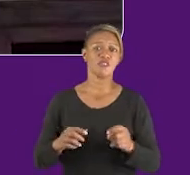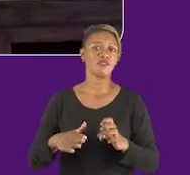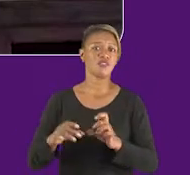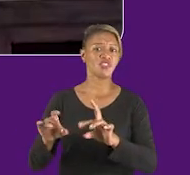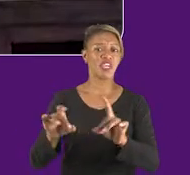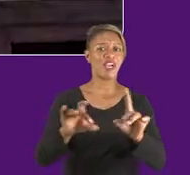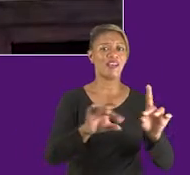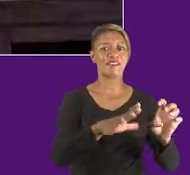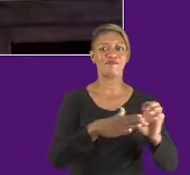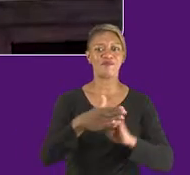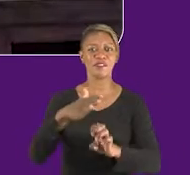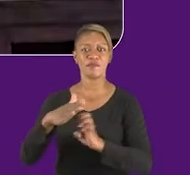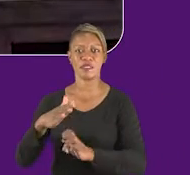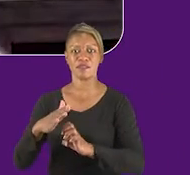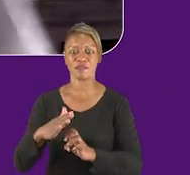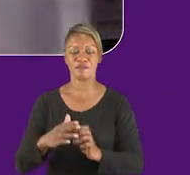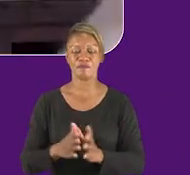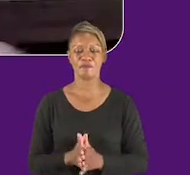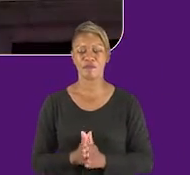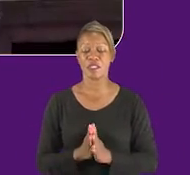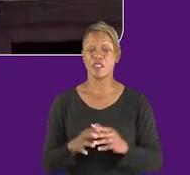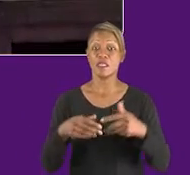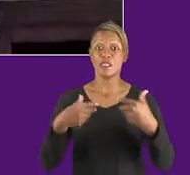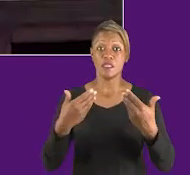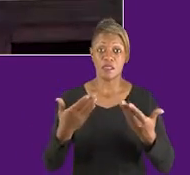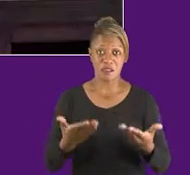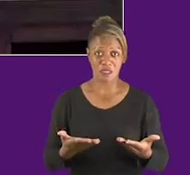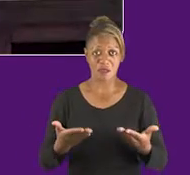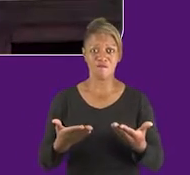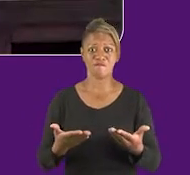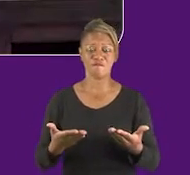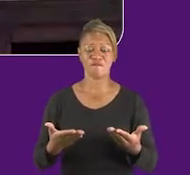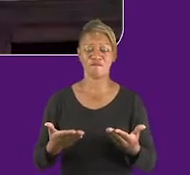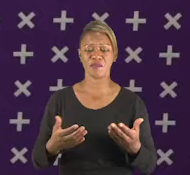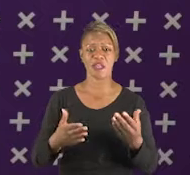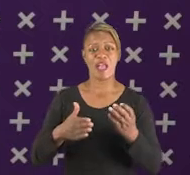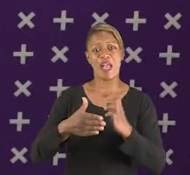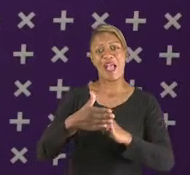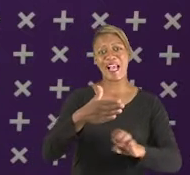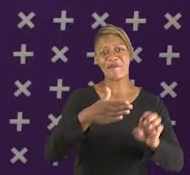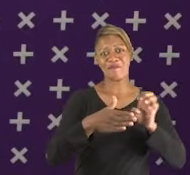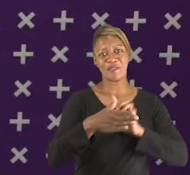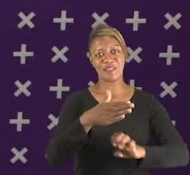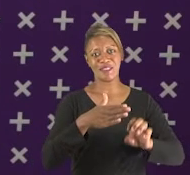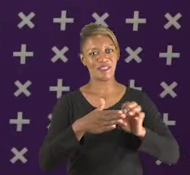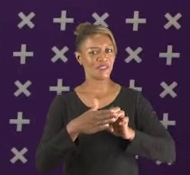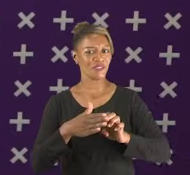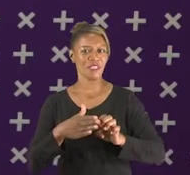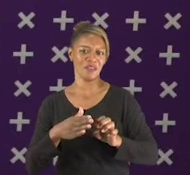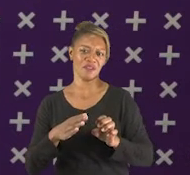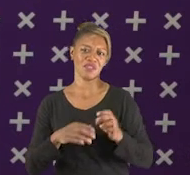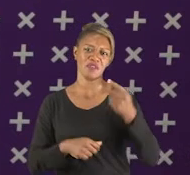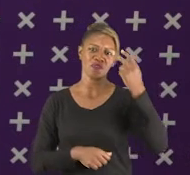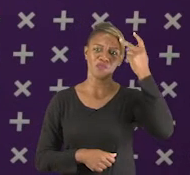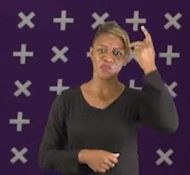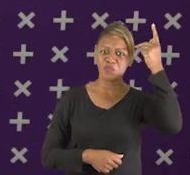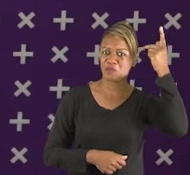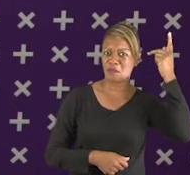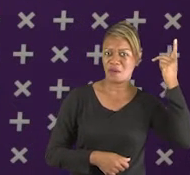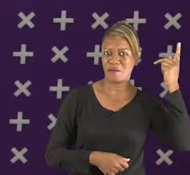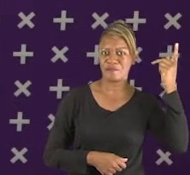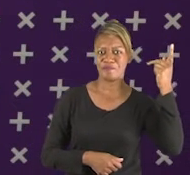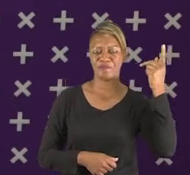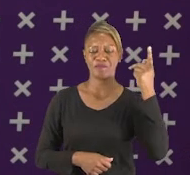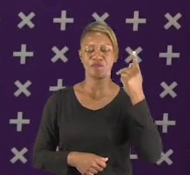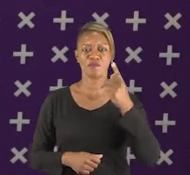no seu olhar é mais heurístico ele efetivamente trás é o mais abstrato efetivamente